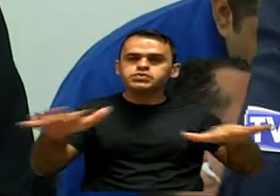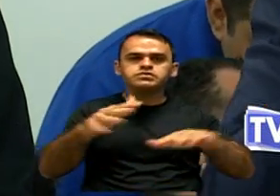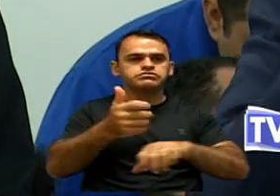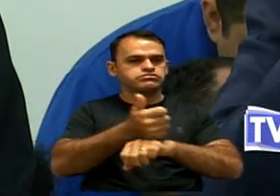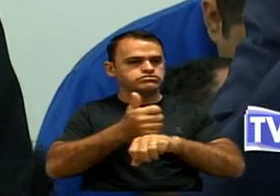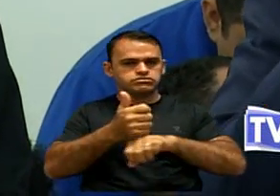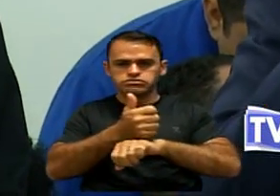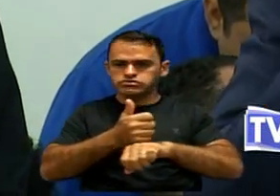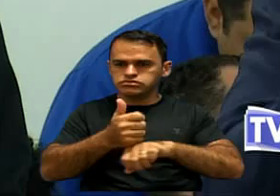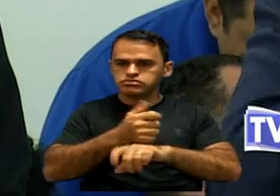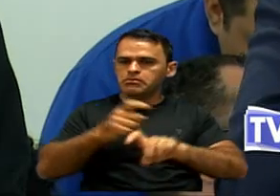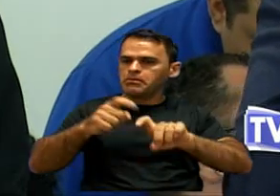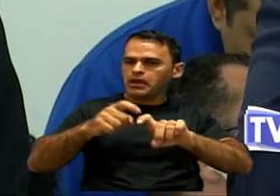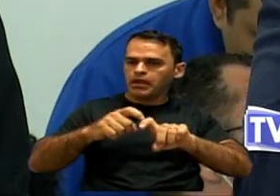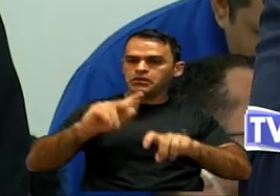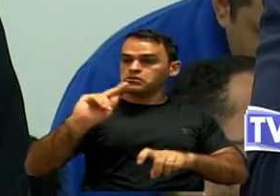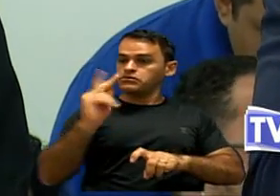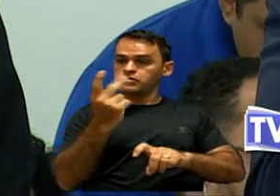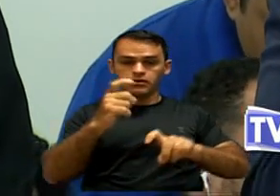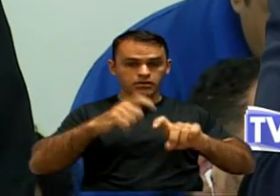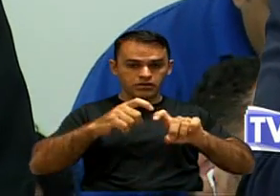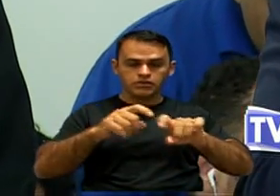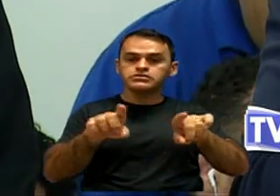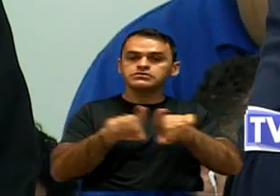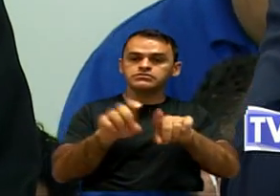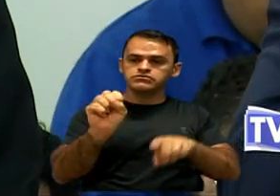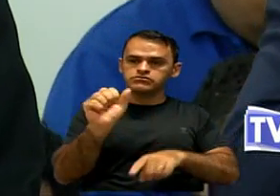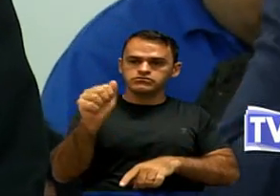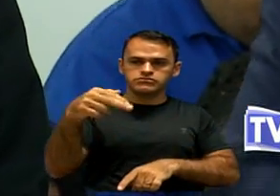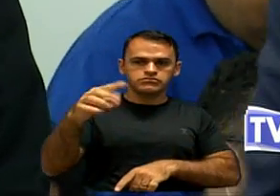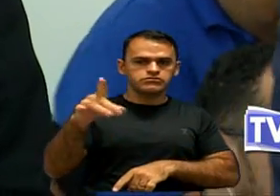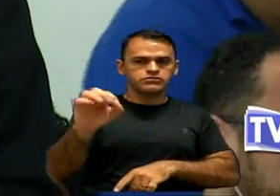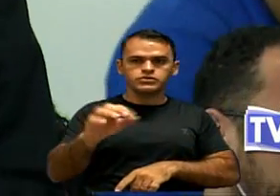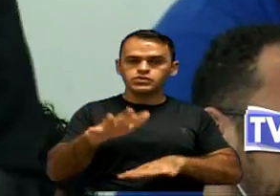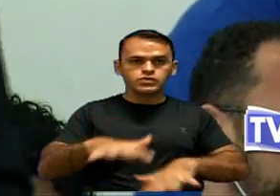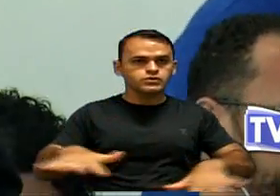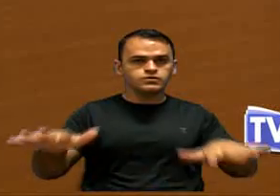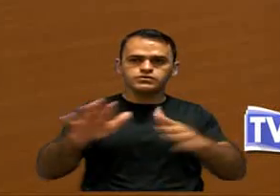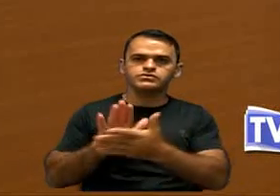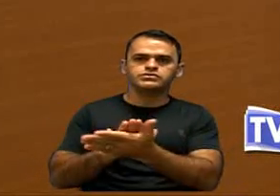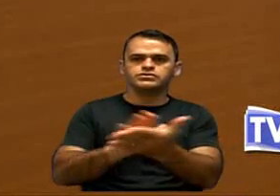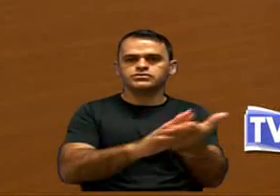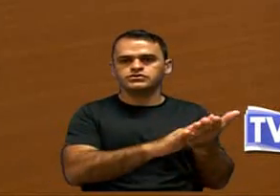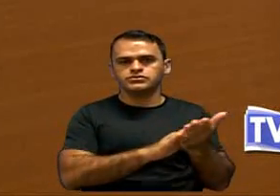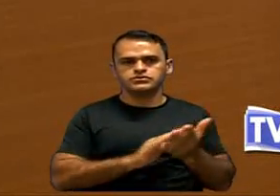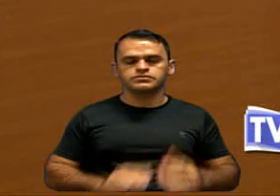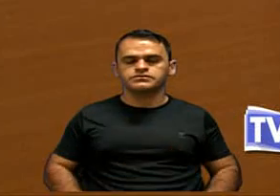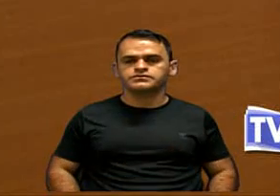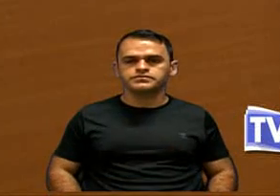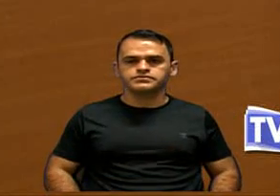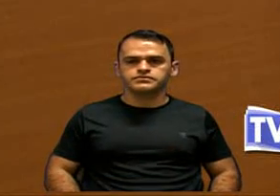profissionais, em nome do Dr. Aurélio, em nome do Dr. Sandro. Tenho dito.